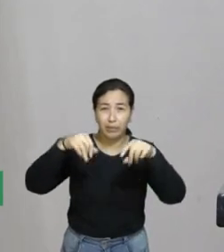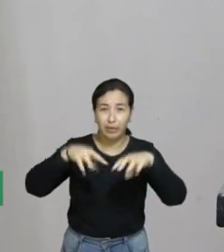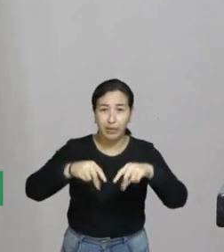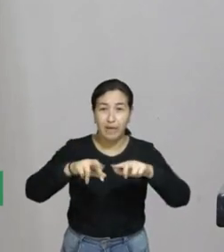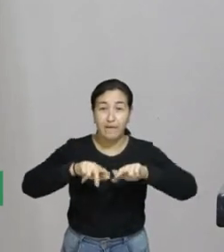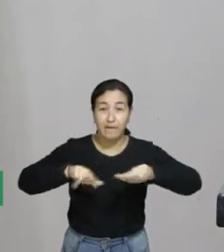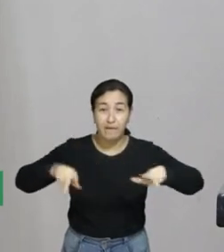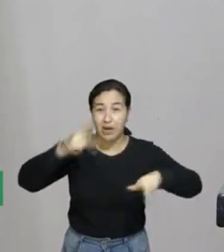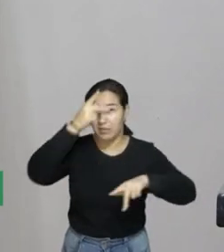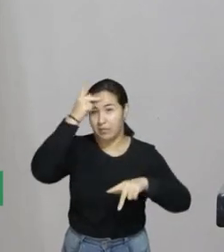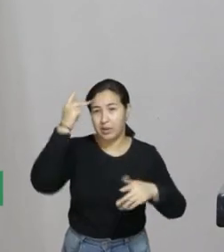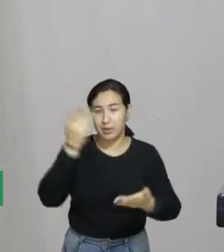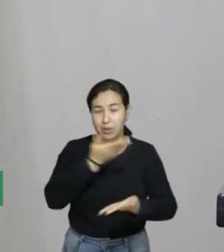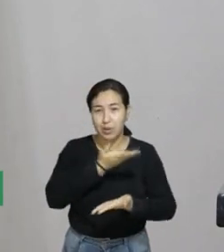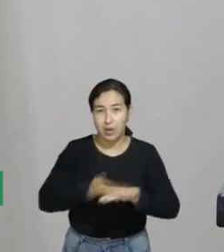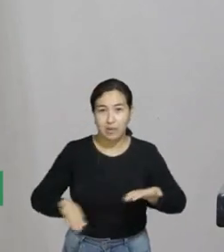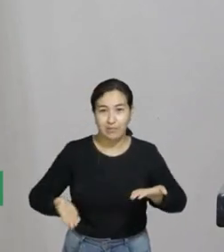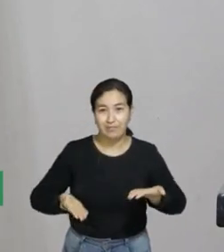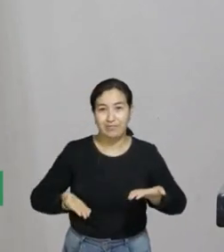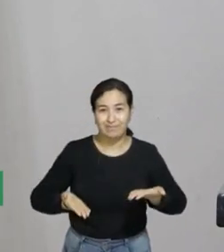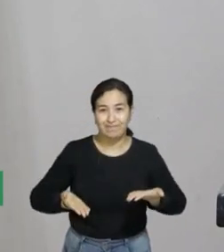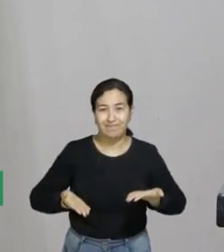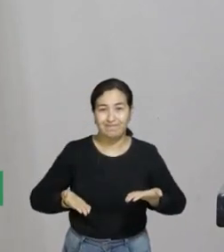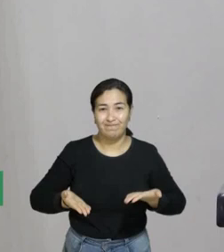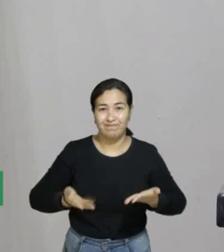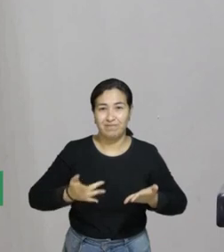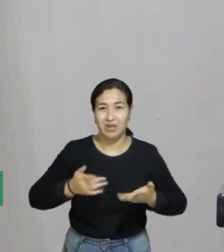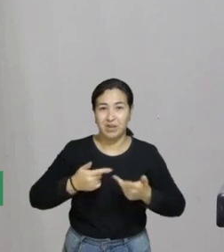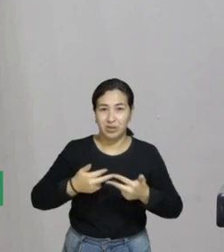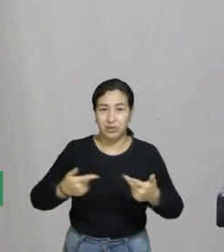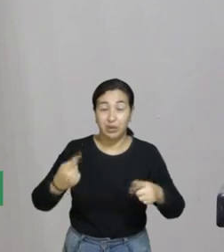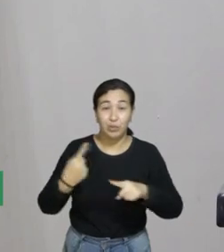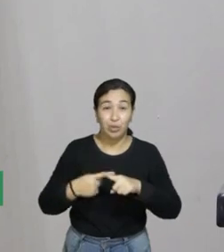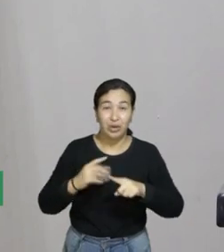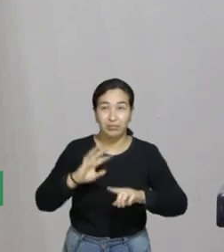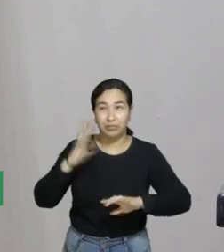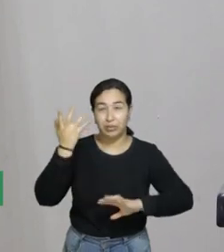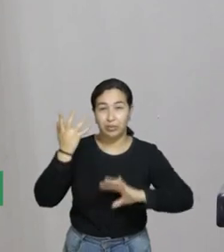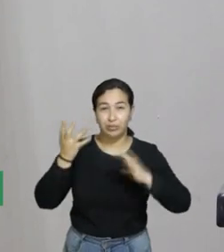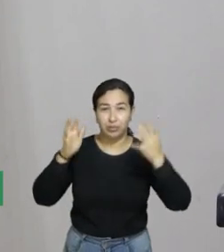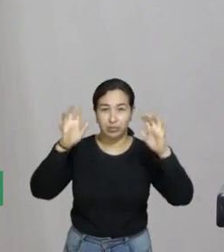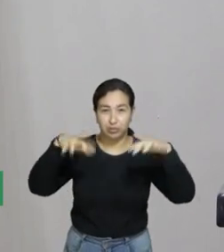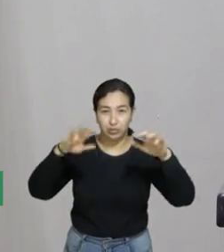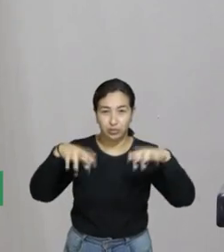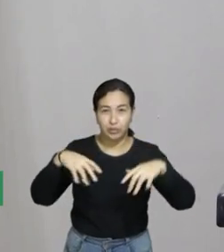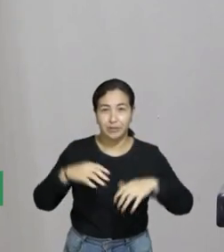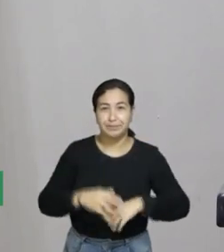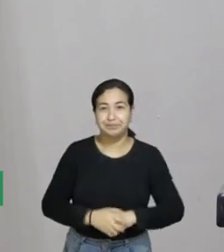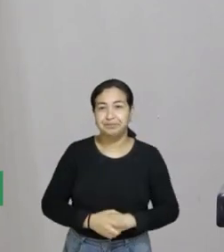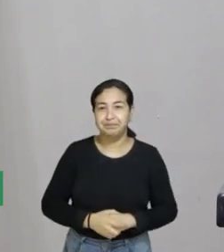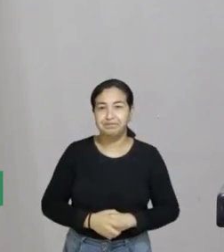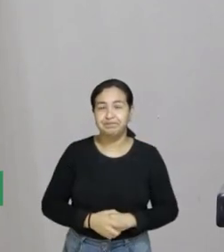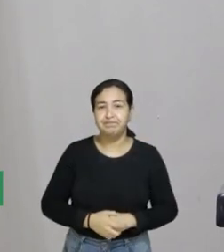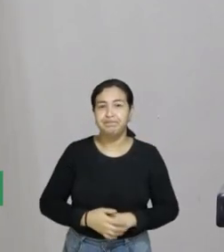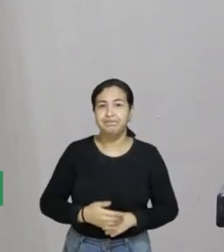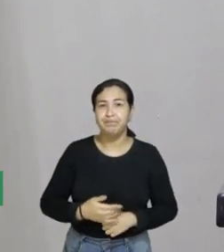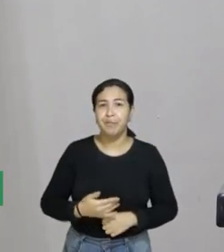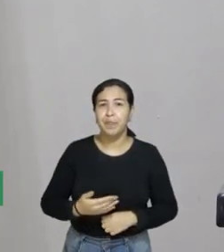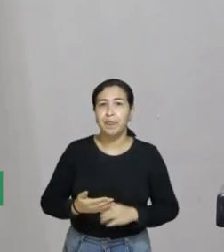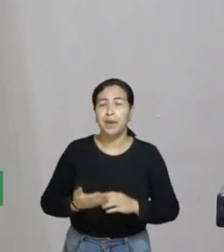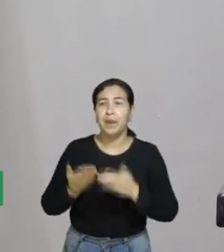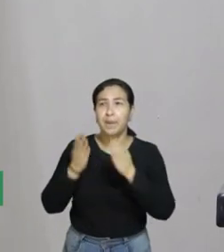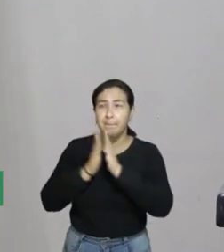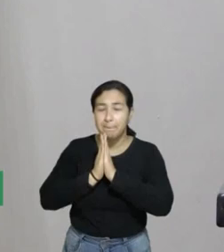materiais advindos desse evento climático muito severo. Eu peço essa sensibilidade porque Santa